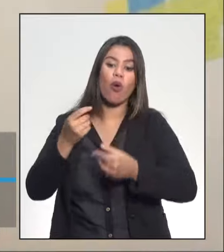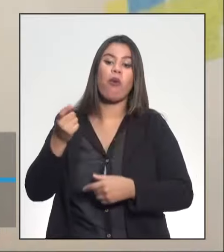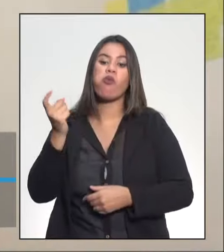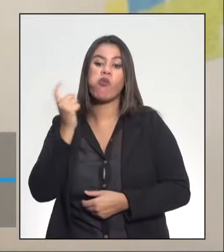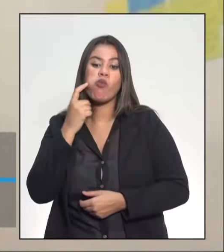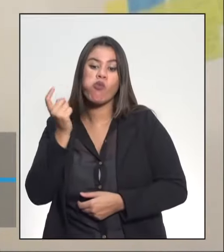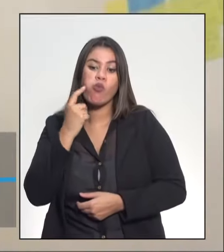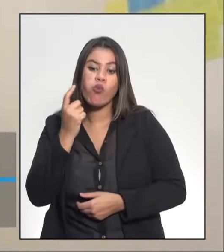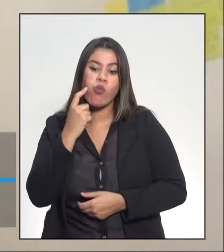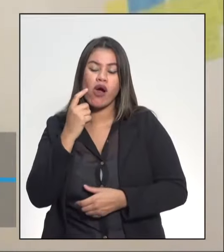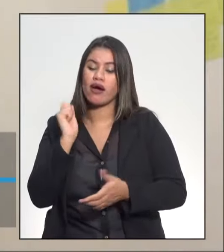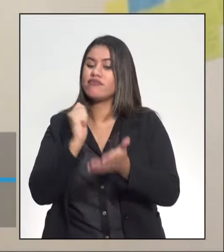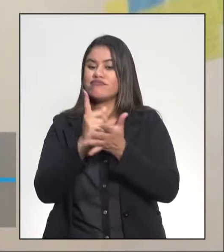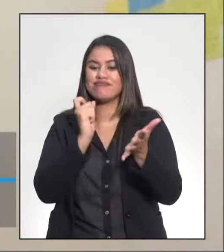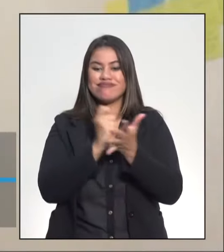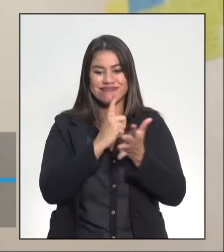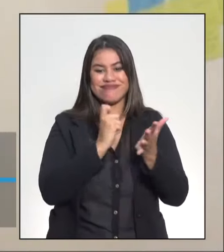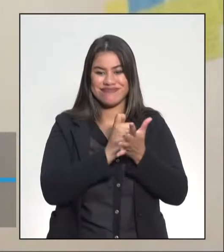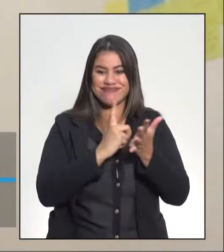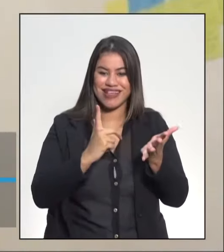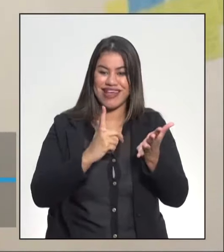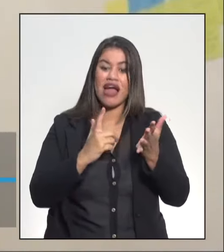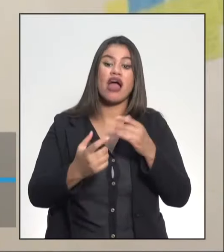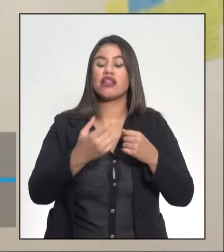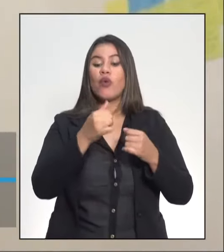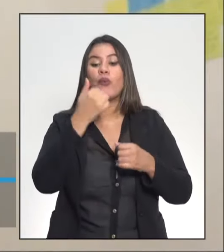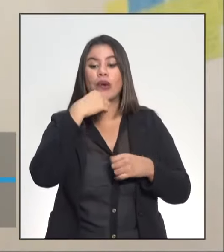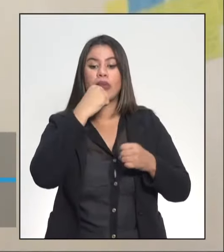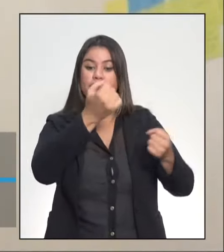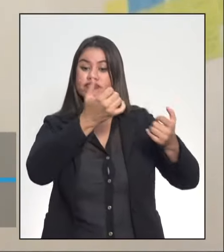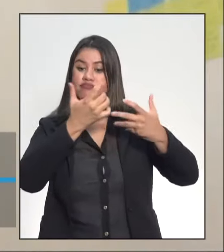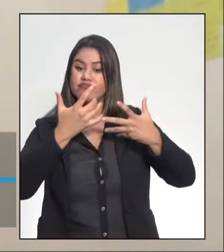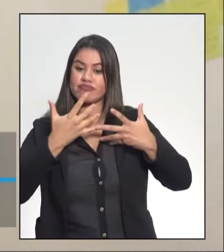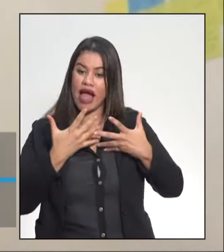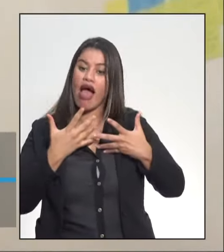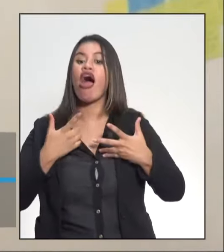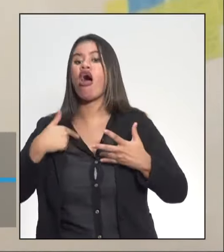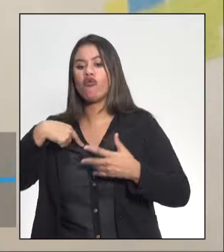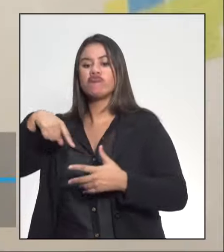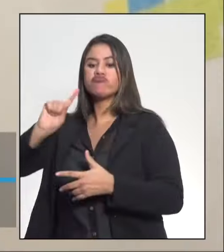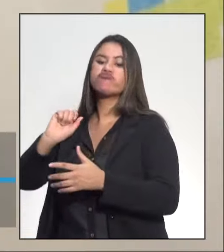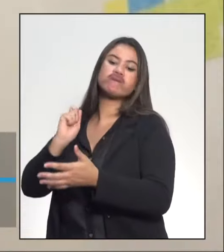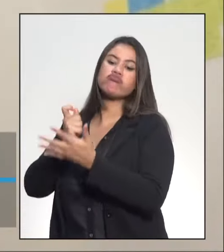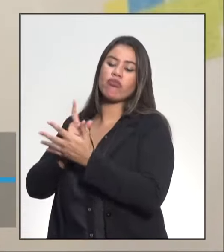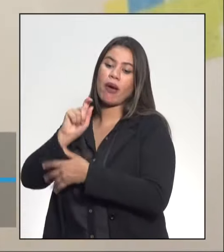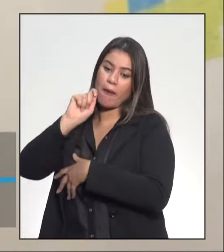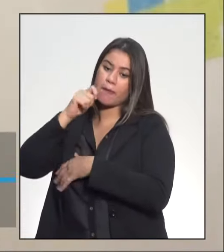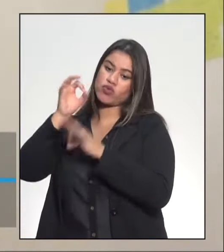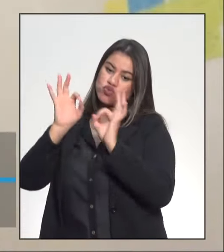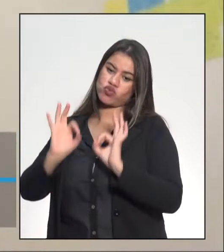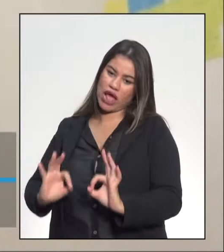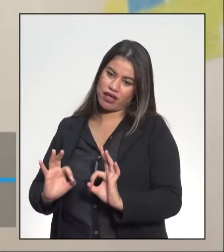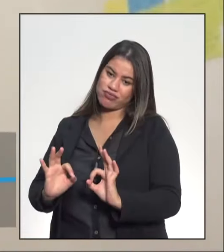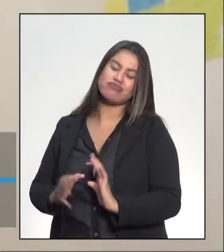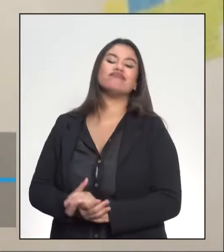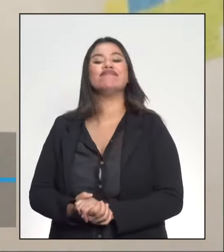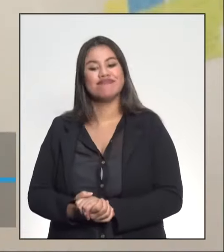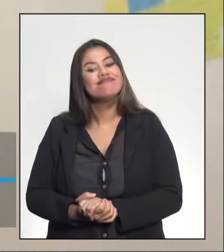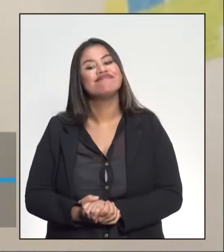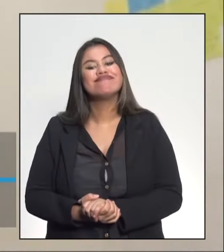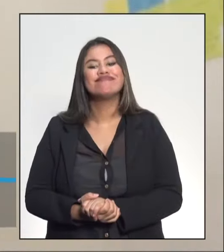informação bem clara sobre o que eu deveria fazer. Então, por que, retomando, por que que é importante nós nos informarmos